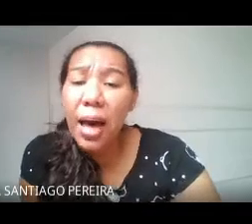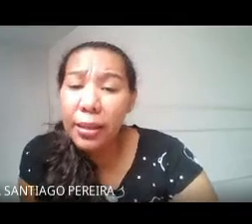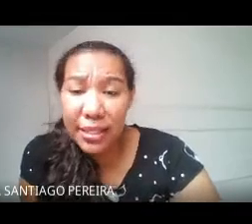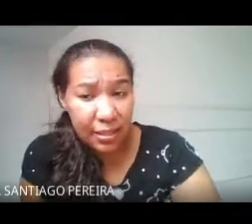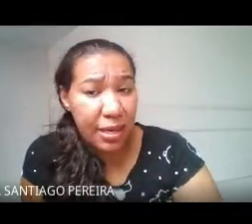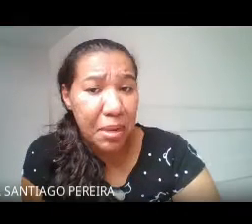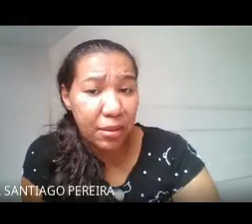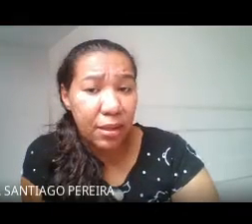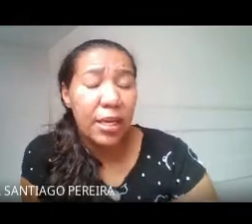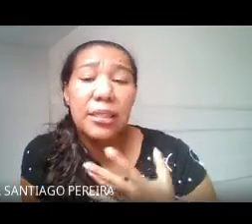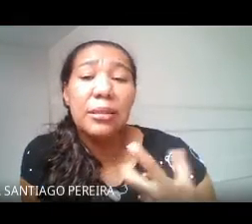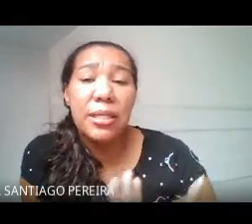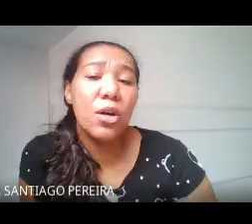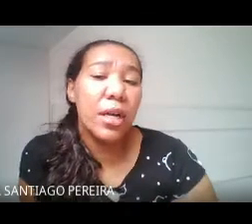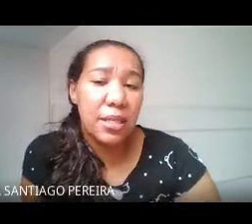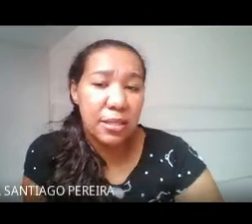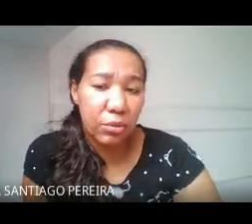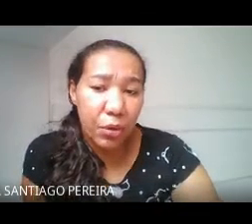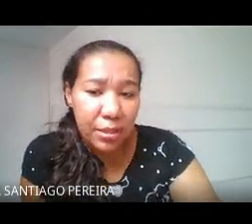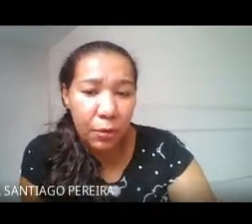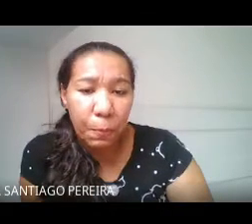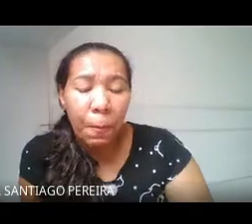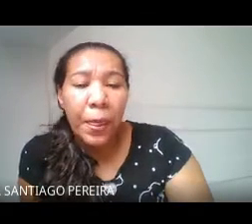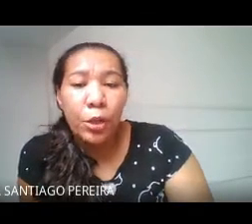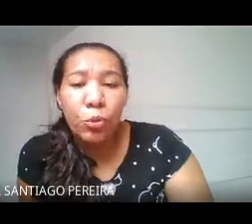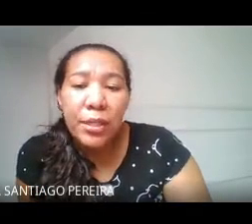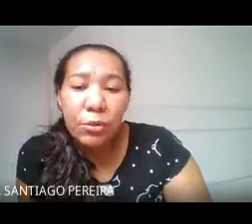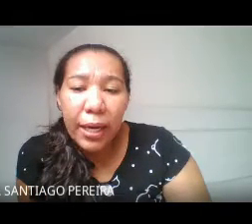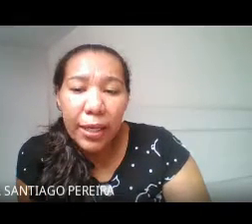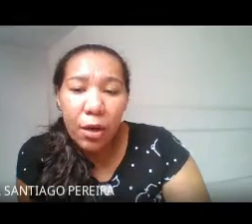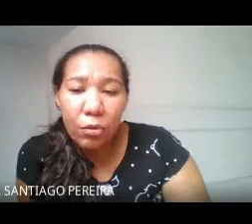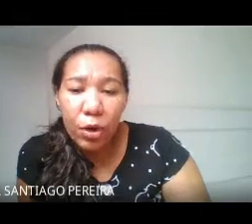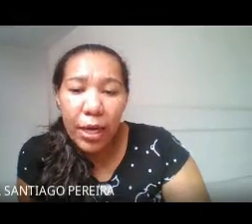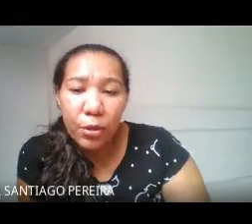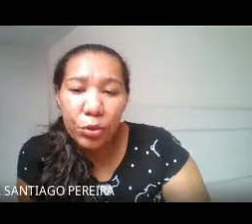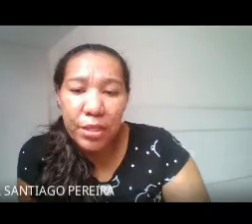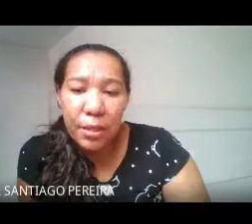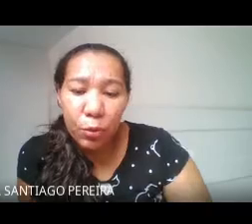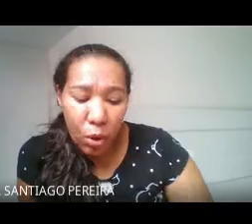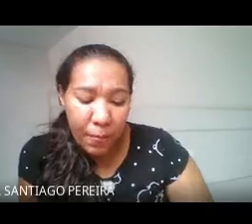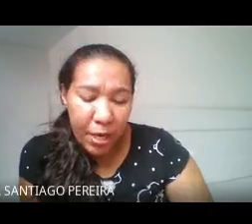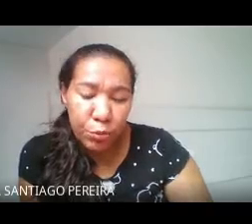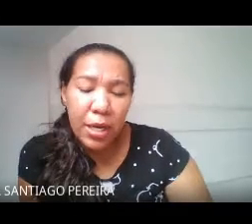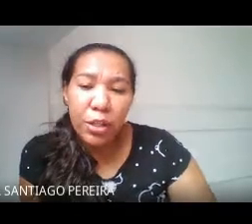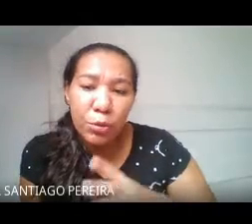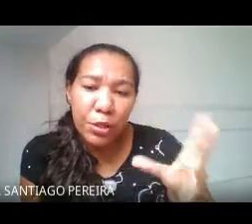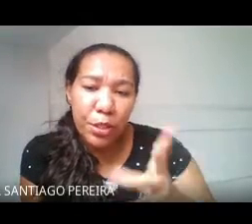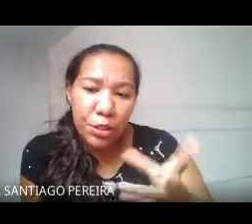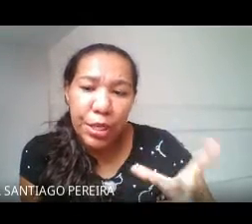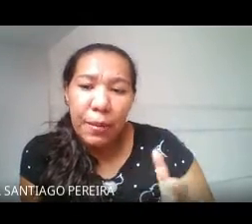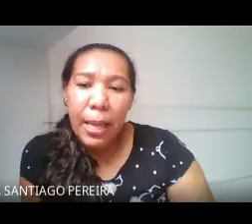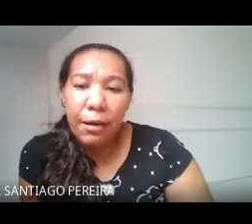quem se fala necessariamente, não nessa organização da oração. No entanto, aqui, ó, olha aqui o outro exemplo com